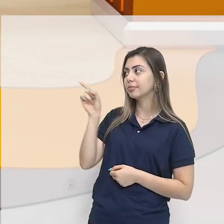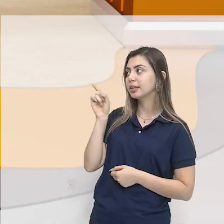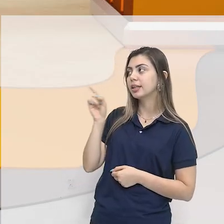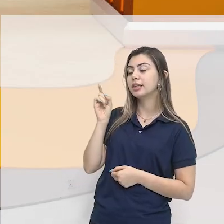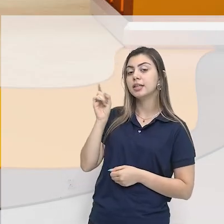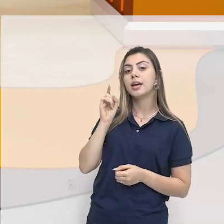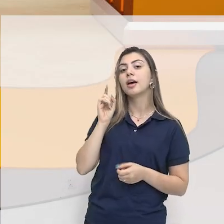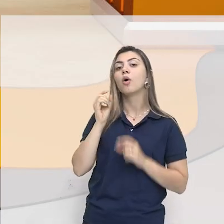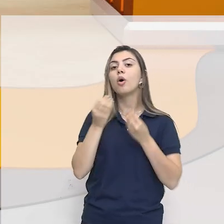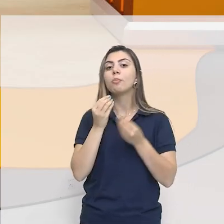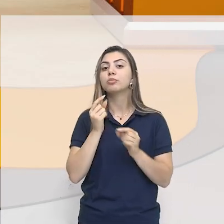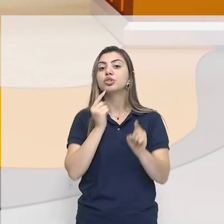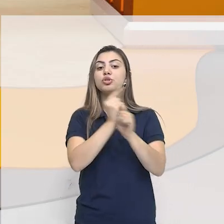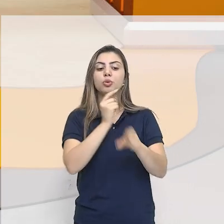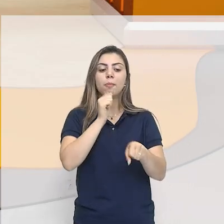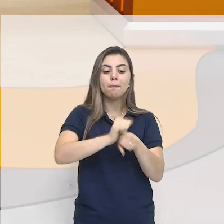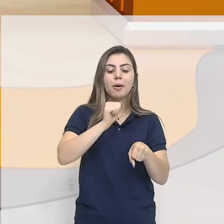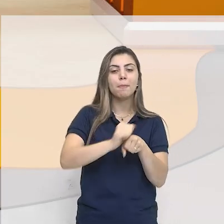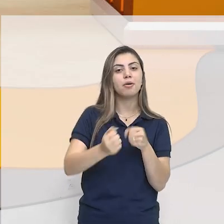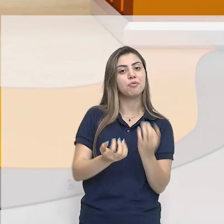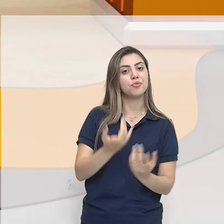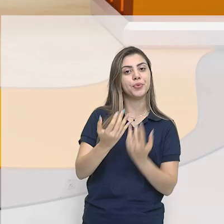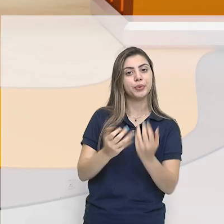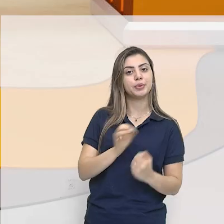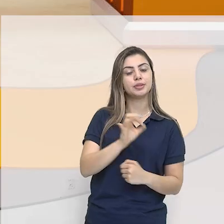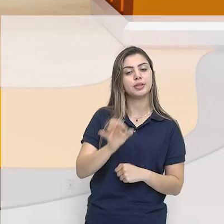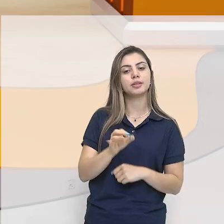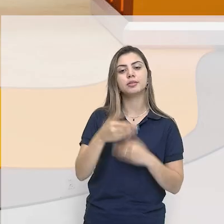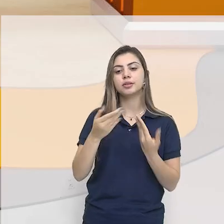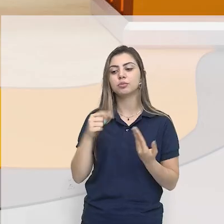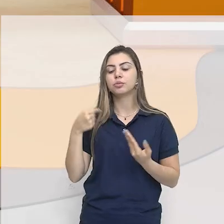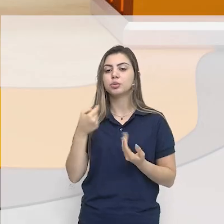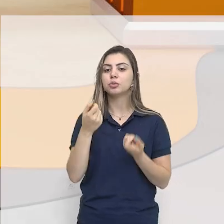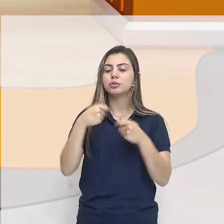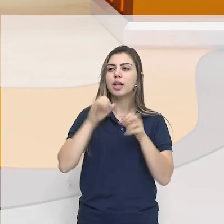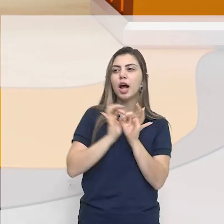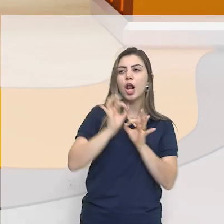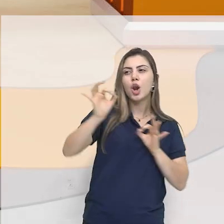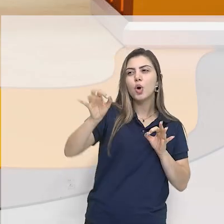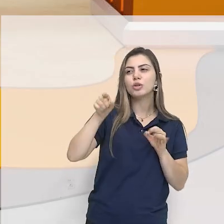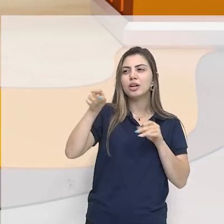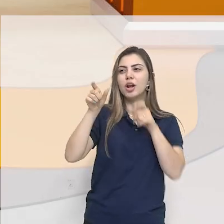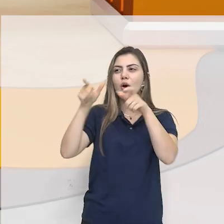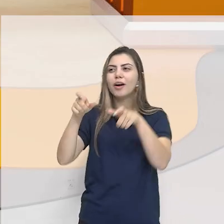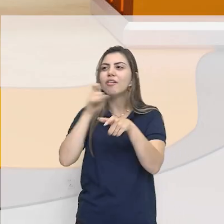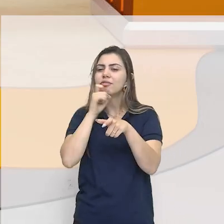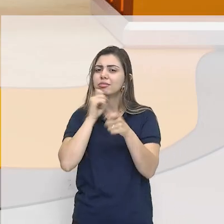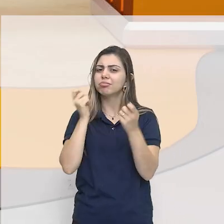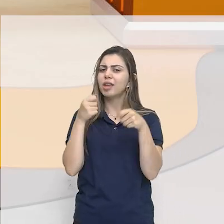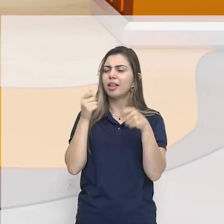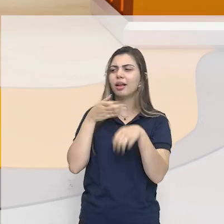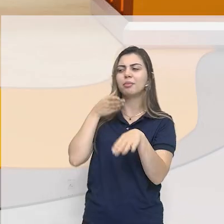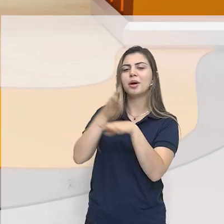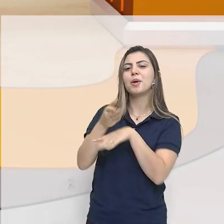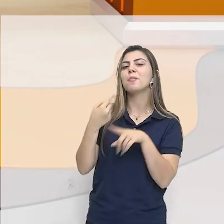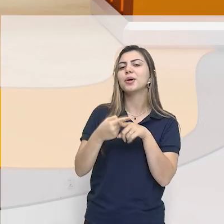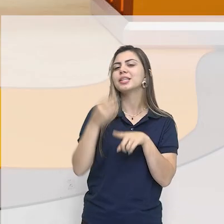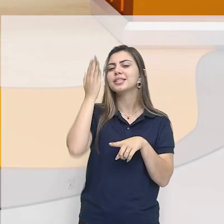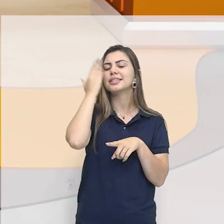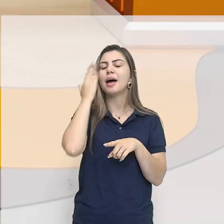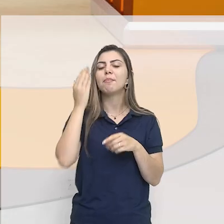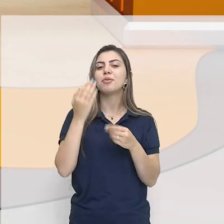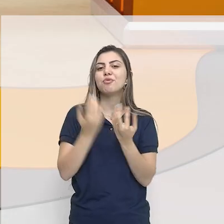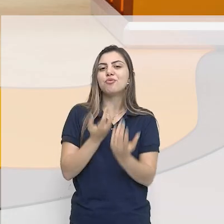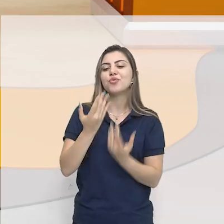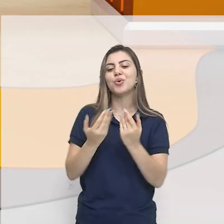o domínio do fogo, e a partir dele a gente vai, então, para regiões mais longínquas, tá? Teoricamente, então, aos poucos